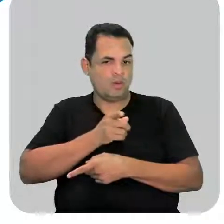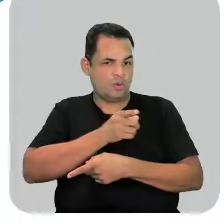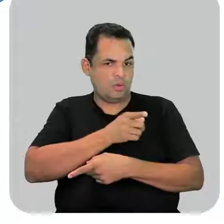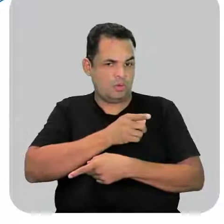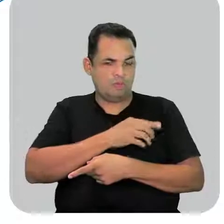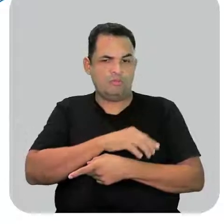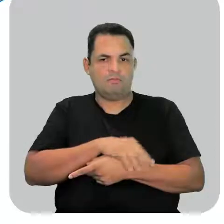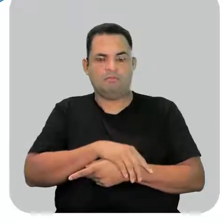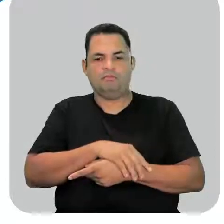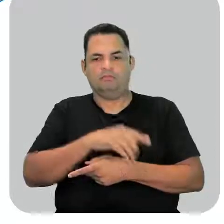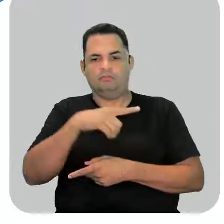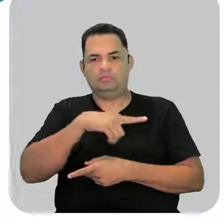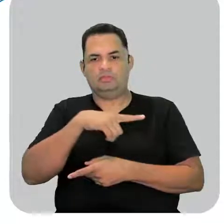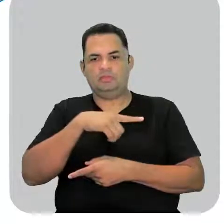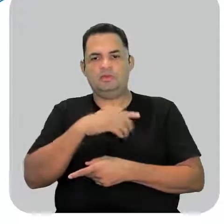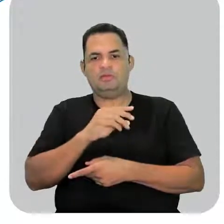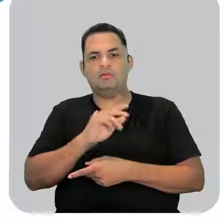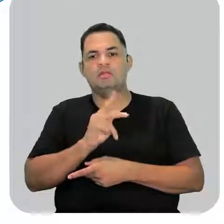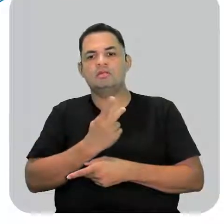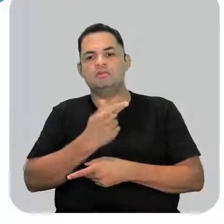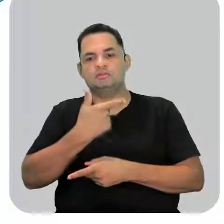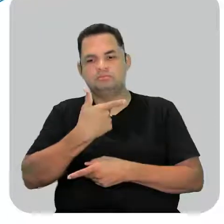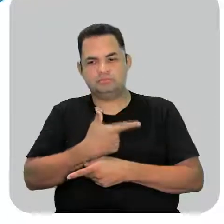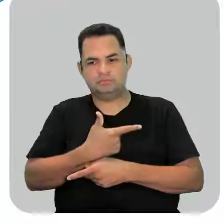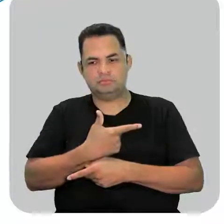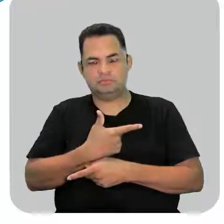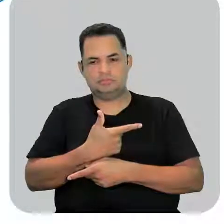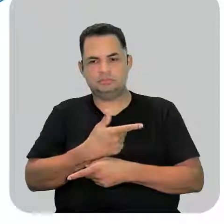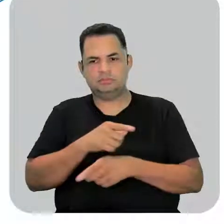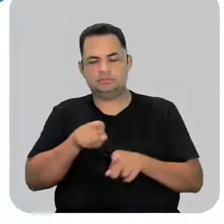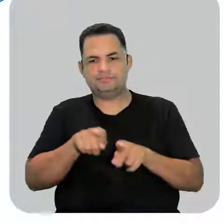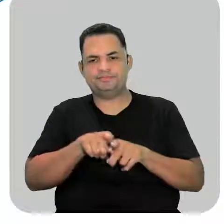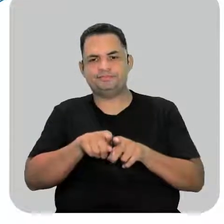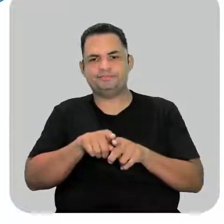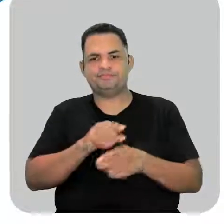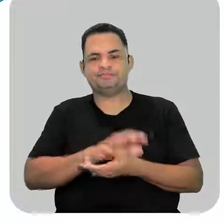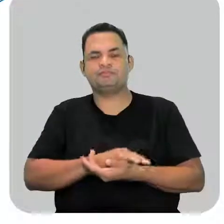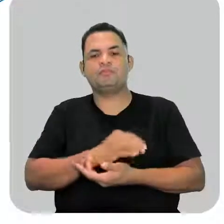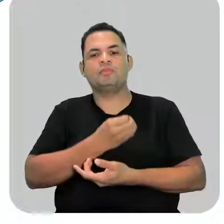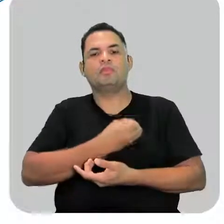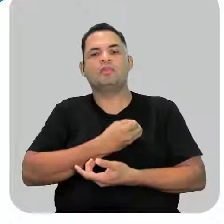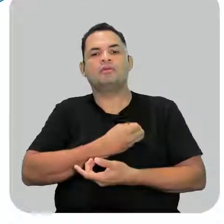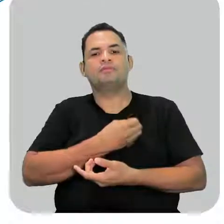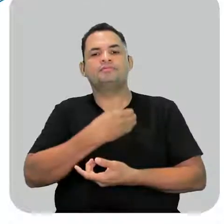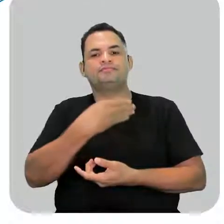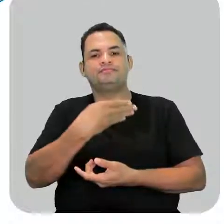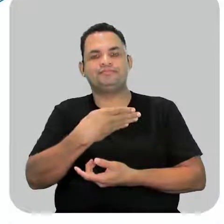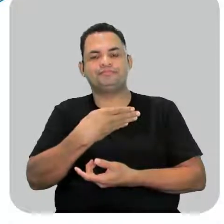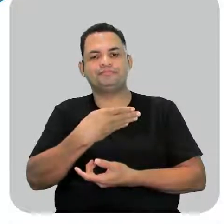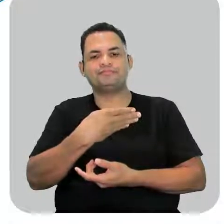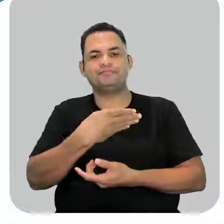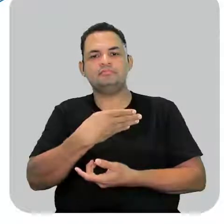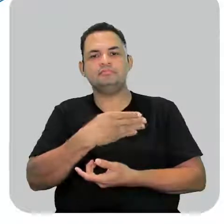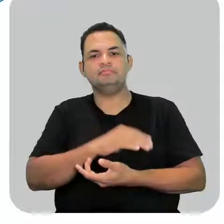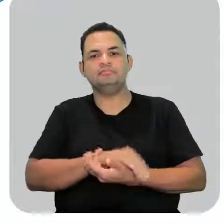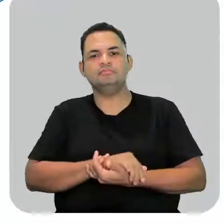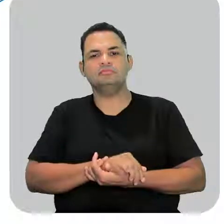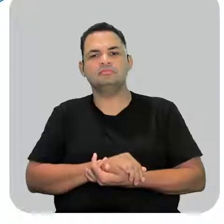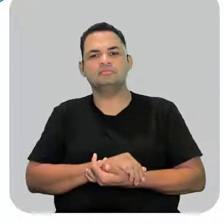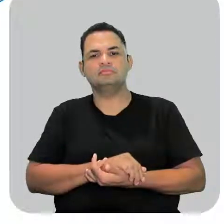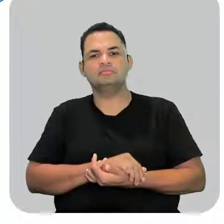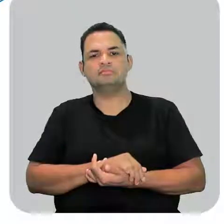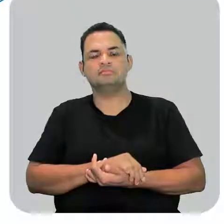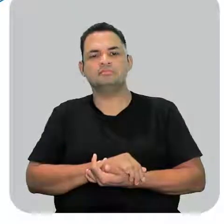trás. E aí nós vamos colocar 2 também. Carbono número 4, ele tem aqui, ó,